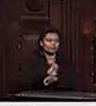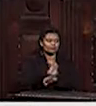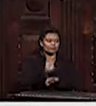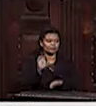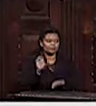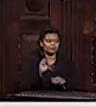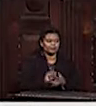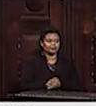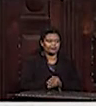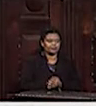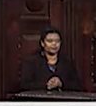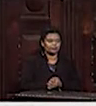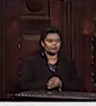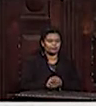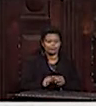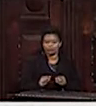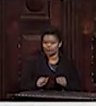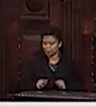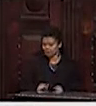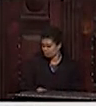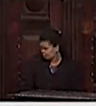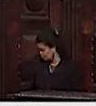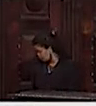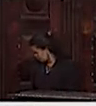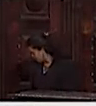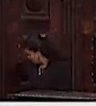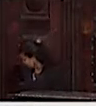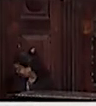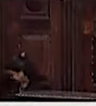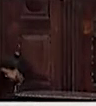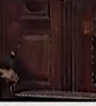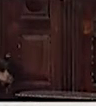da farra fiscal e do FEF.